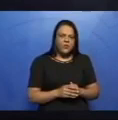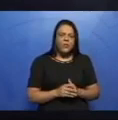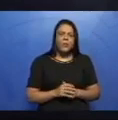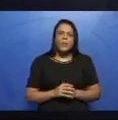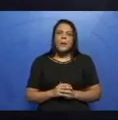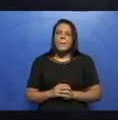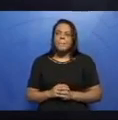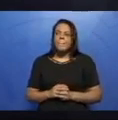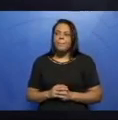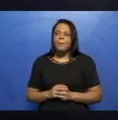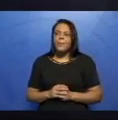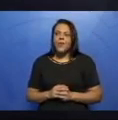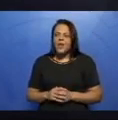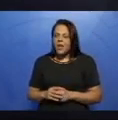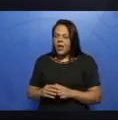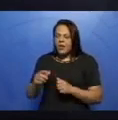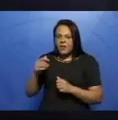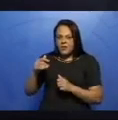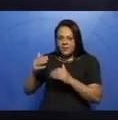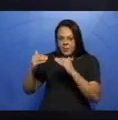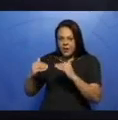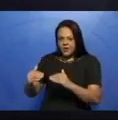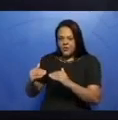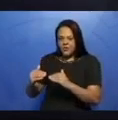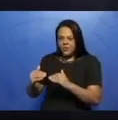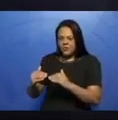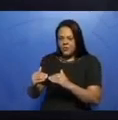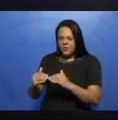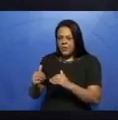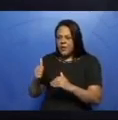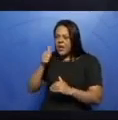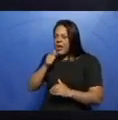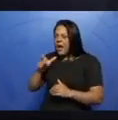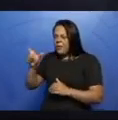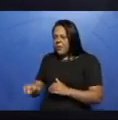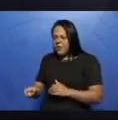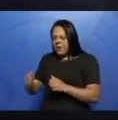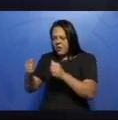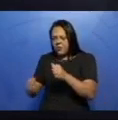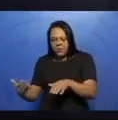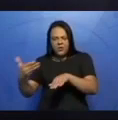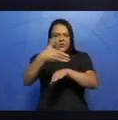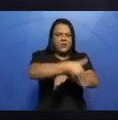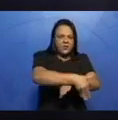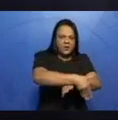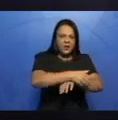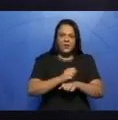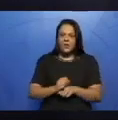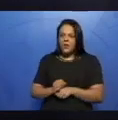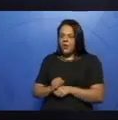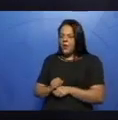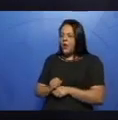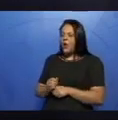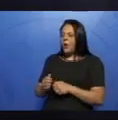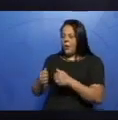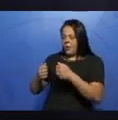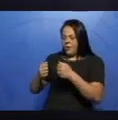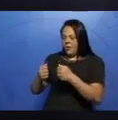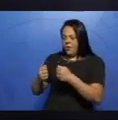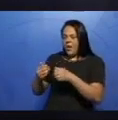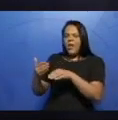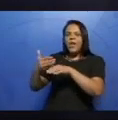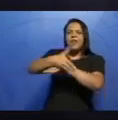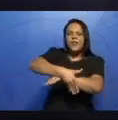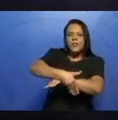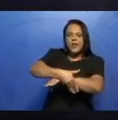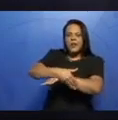possibilidade. Pode entrar, amigo. Permissão, verbo poder novamente, auxiliando o verbo entrar. que também